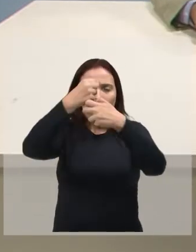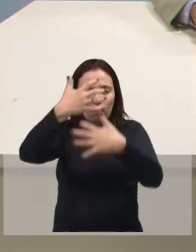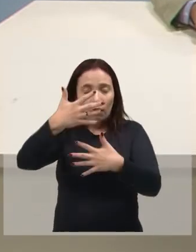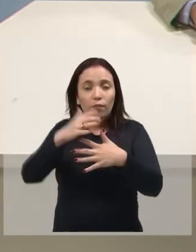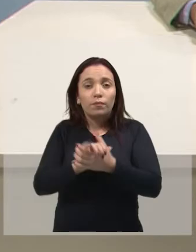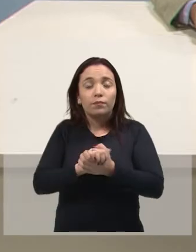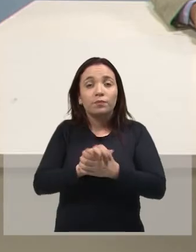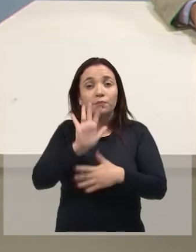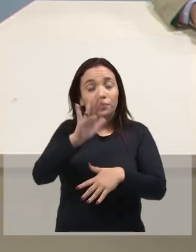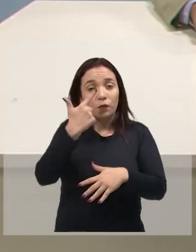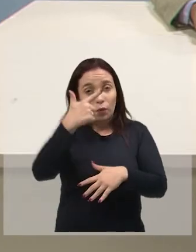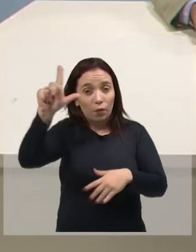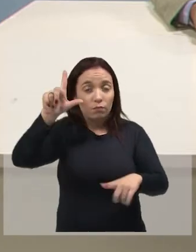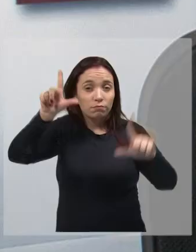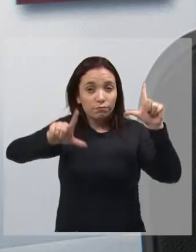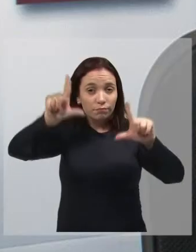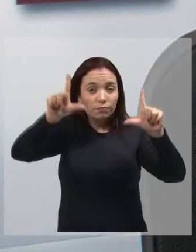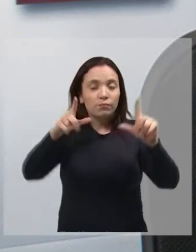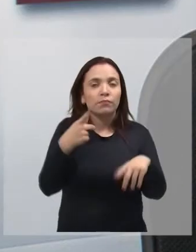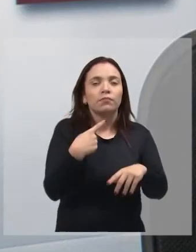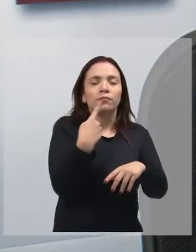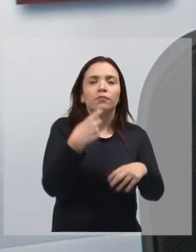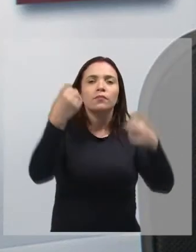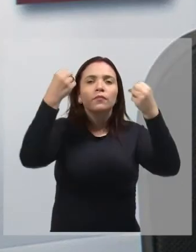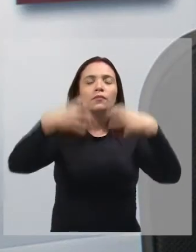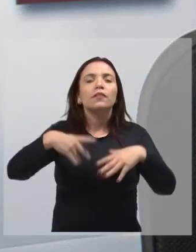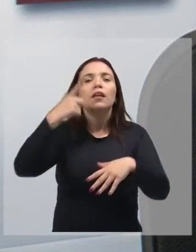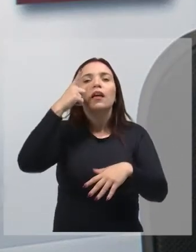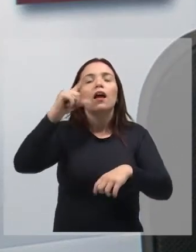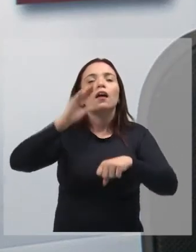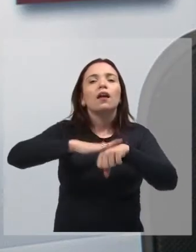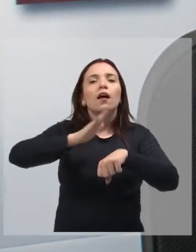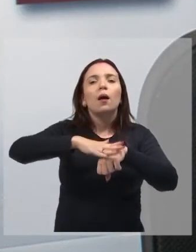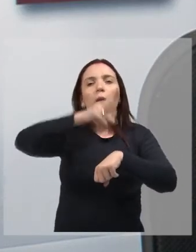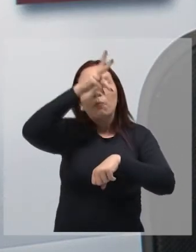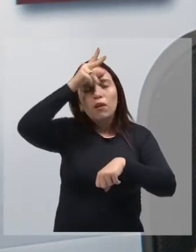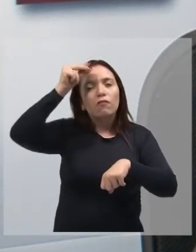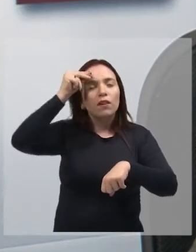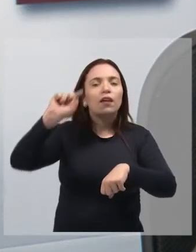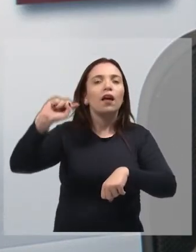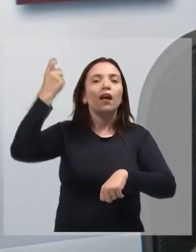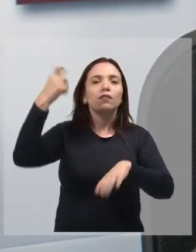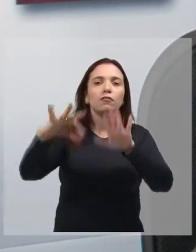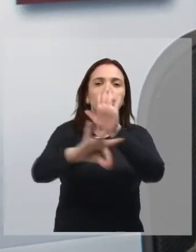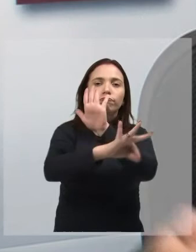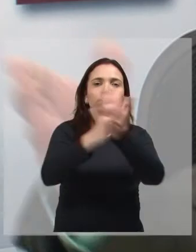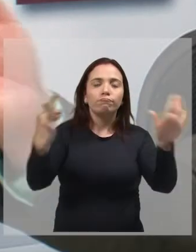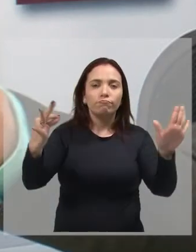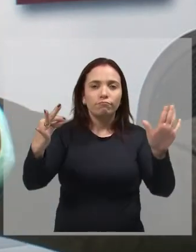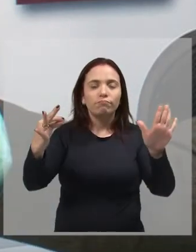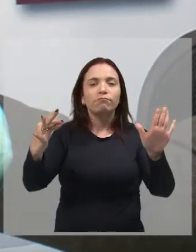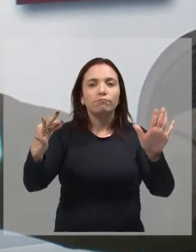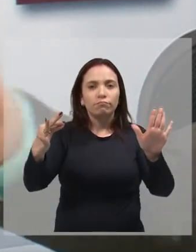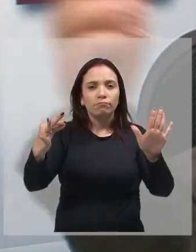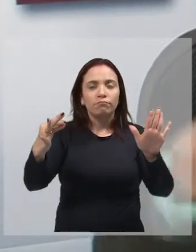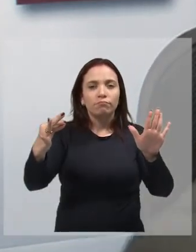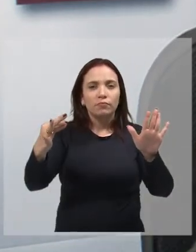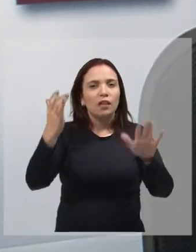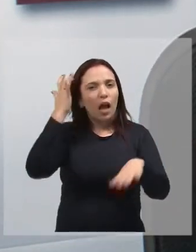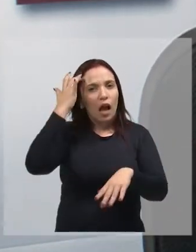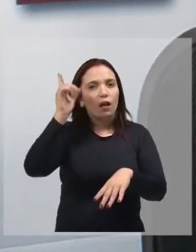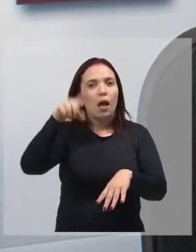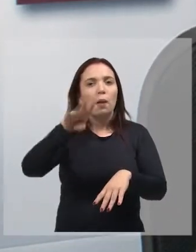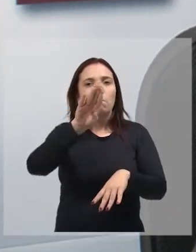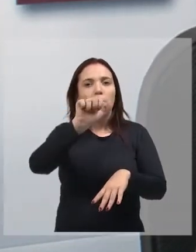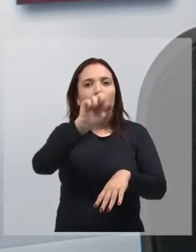informação que no próximo programa, Paulo, seria interessante a gente ver quem foi o prefeito da época que sancionou. Pode até ter sido também o nosso querido Barros